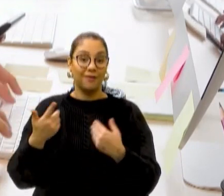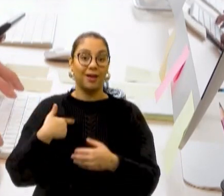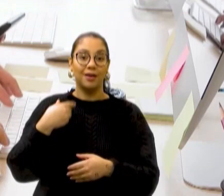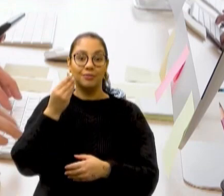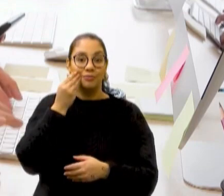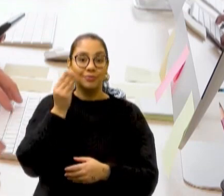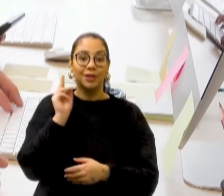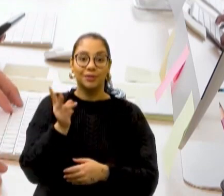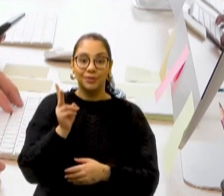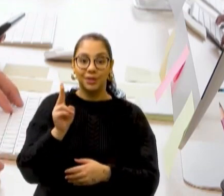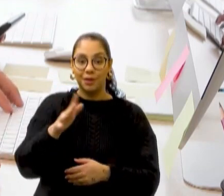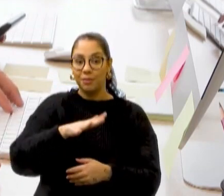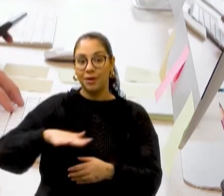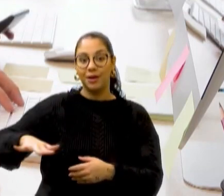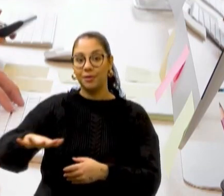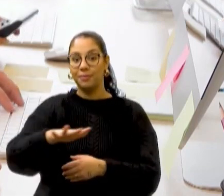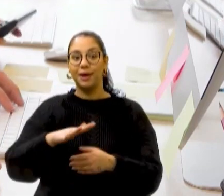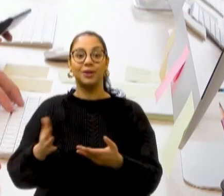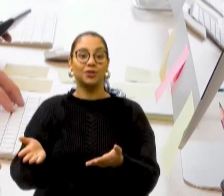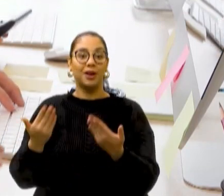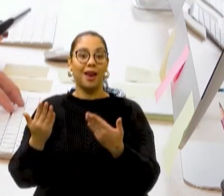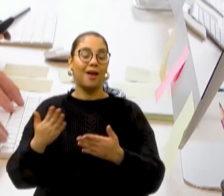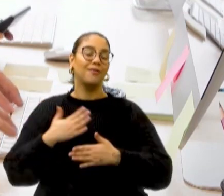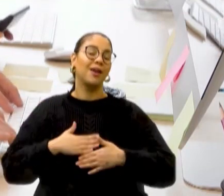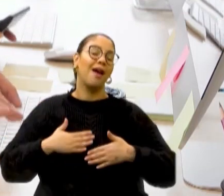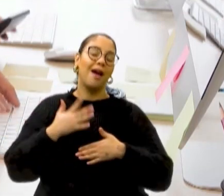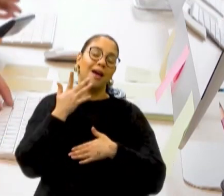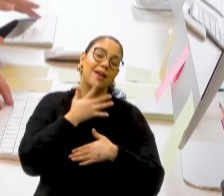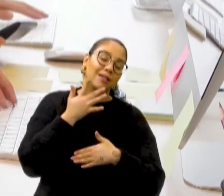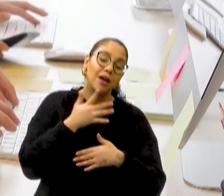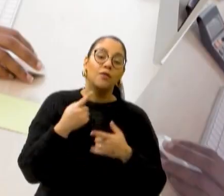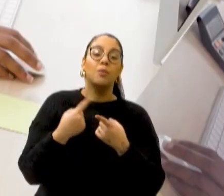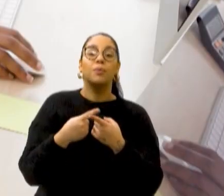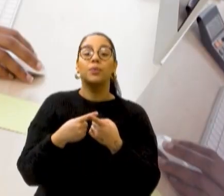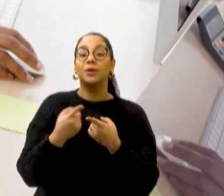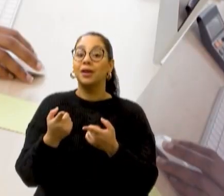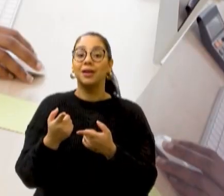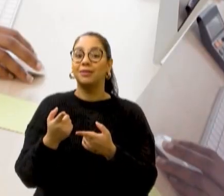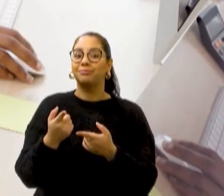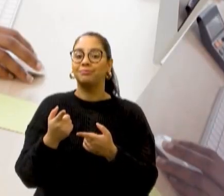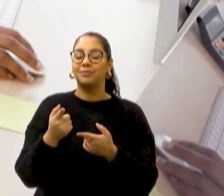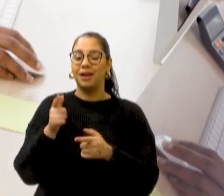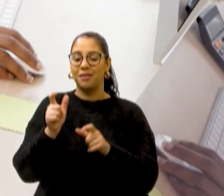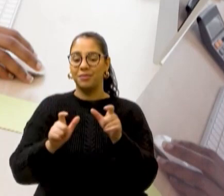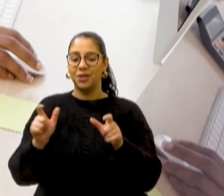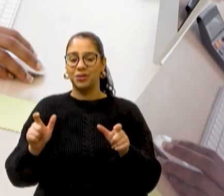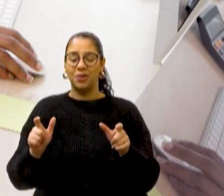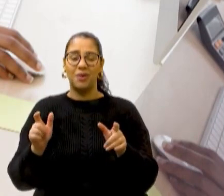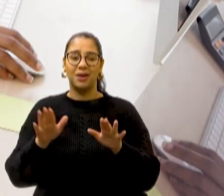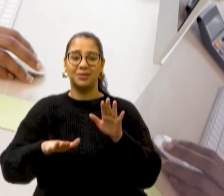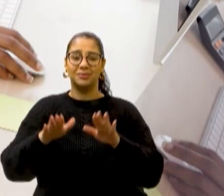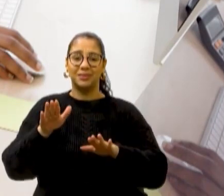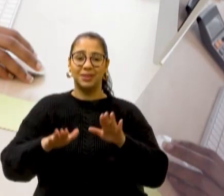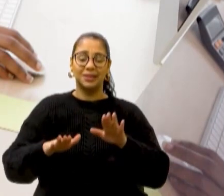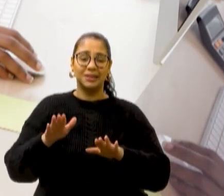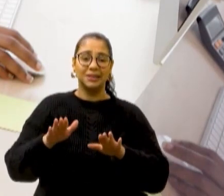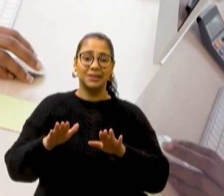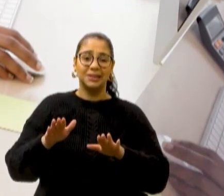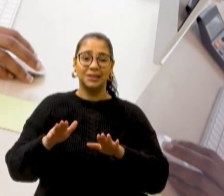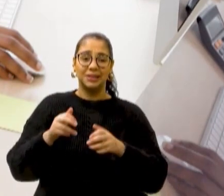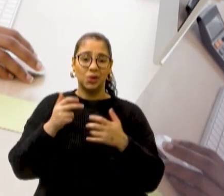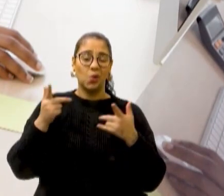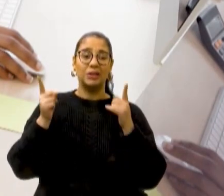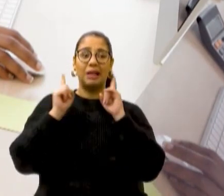eu procuro muito isso na equipe deixar um ambiente leve agradável porque e para não absorver muitas